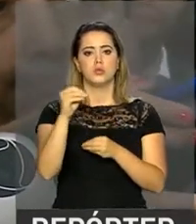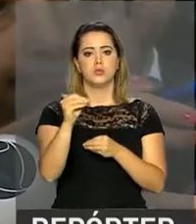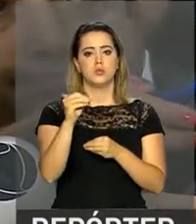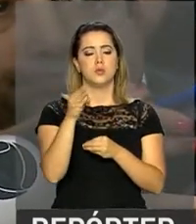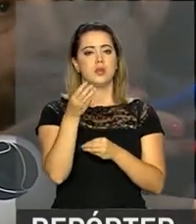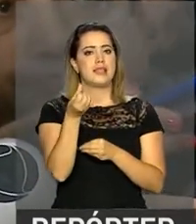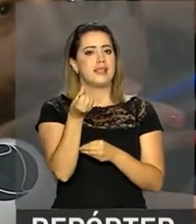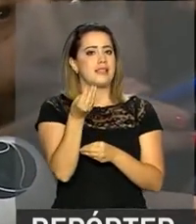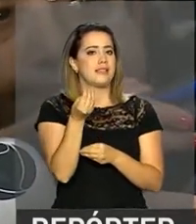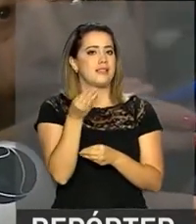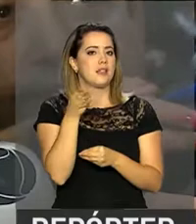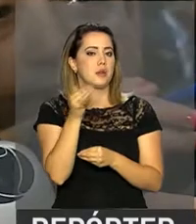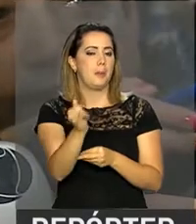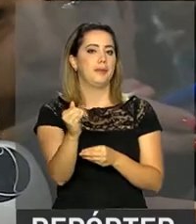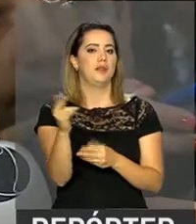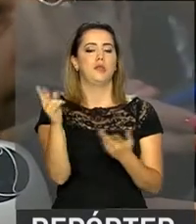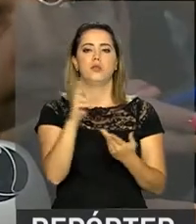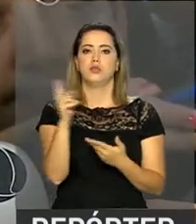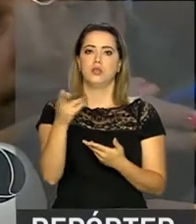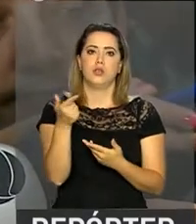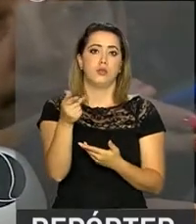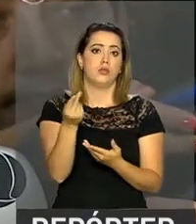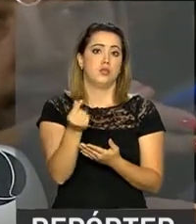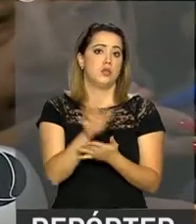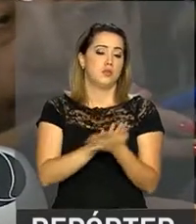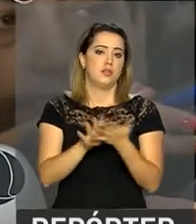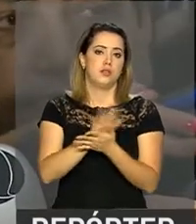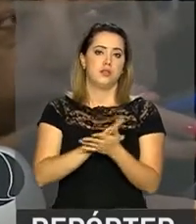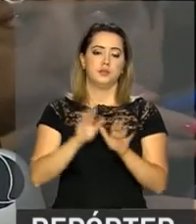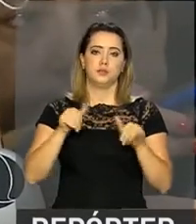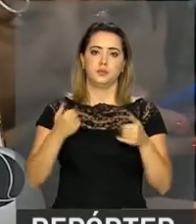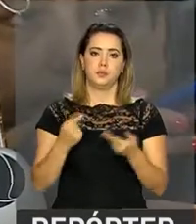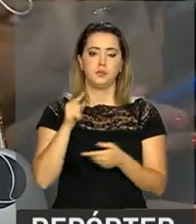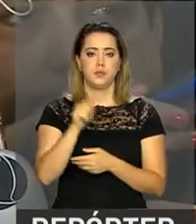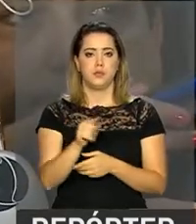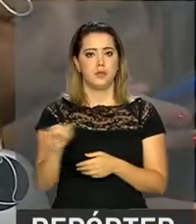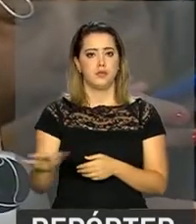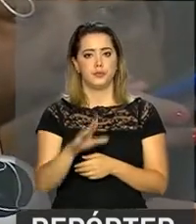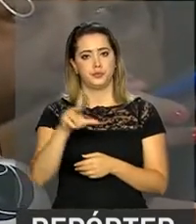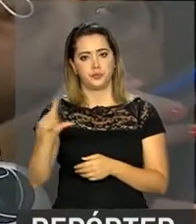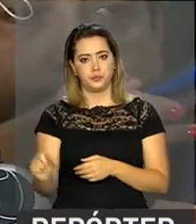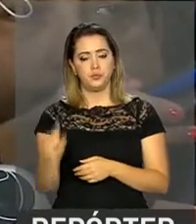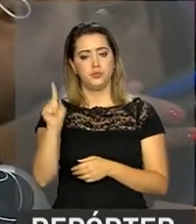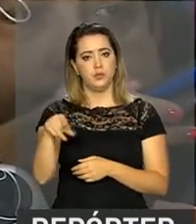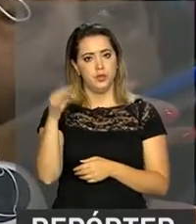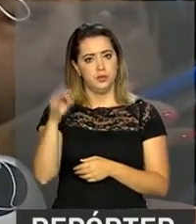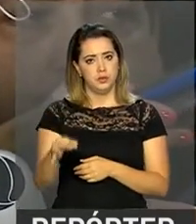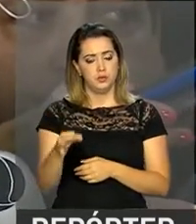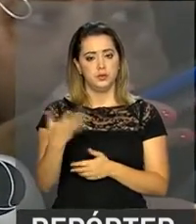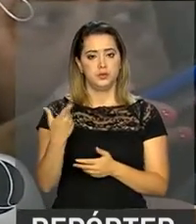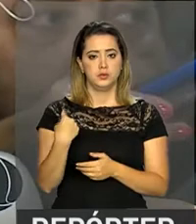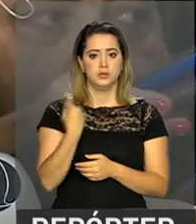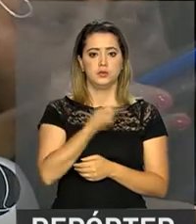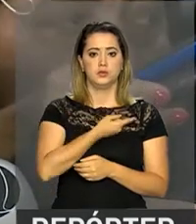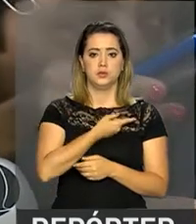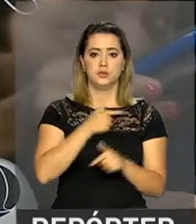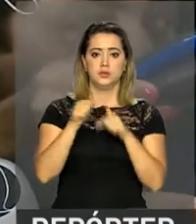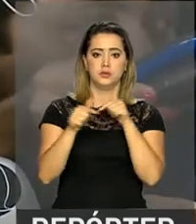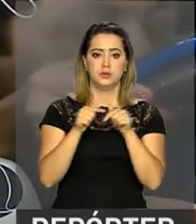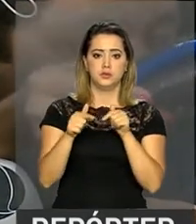60 bilhões. Não vai sobrar dinheiro para mais nada. Então, isso, com a inflação baixa, aparece com muita clareza. E acho que o nosso